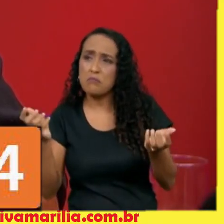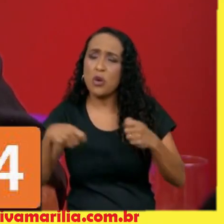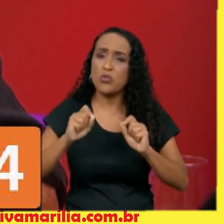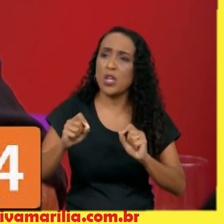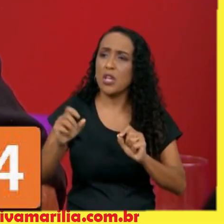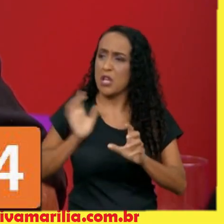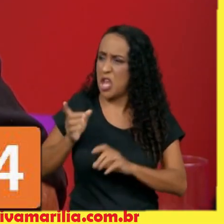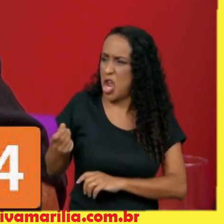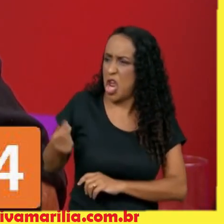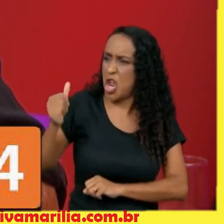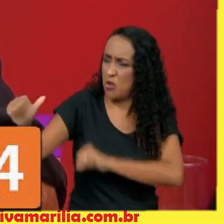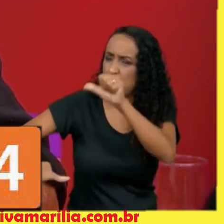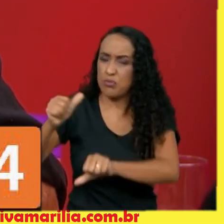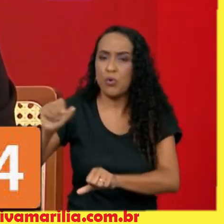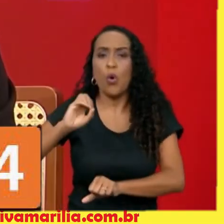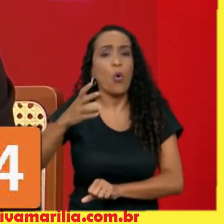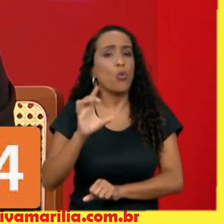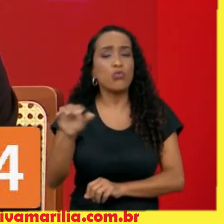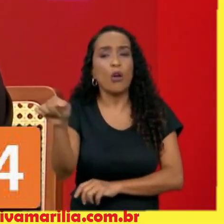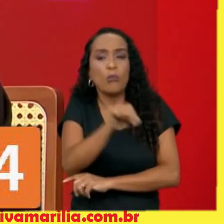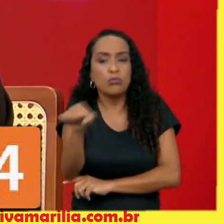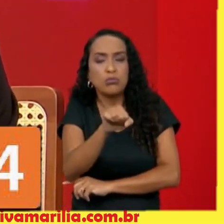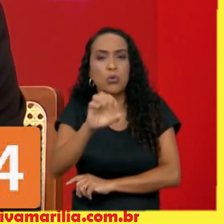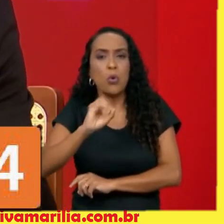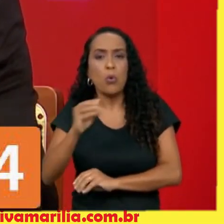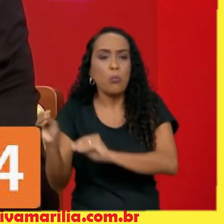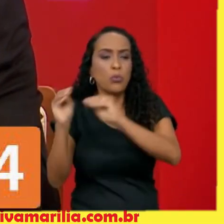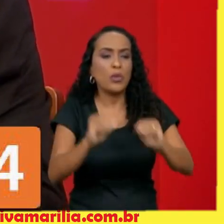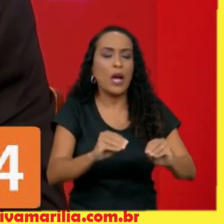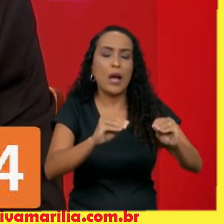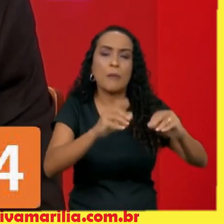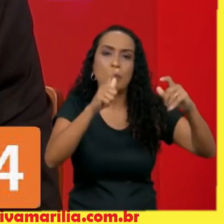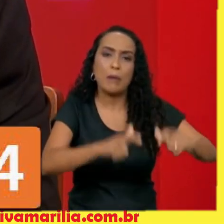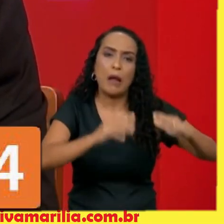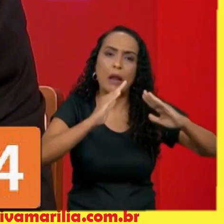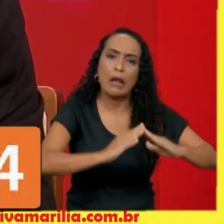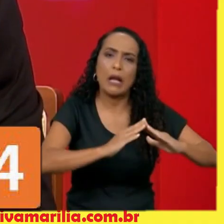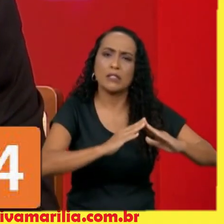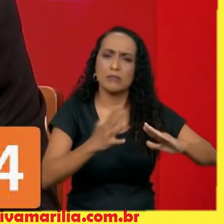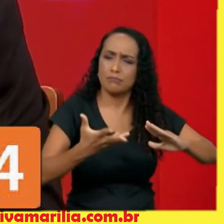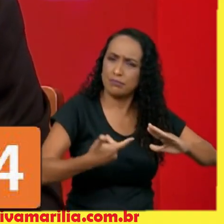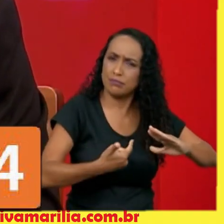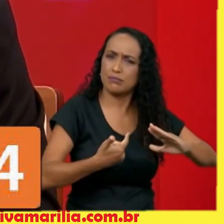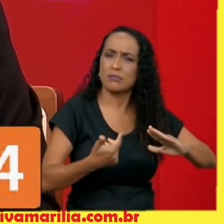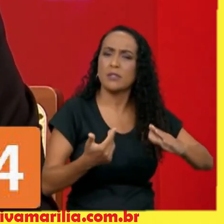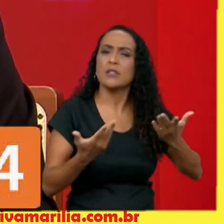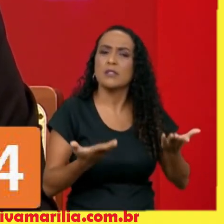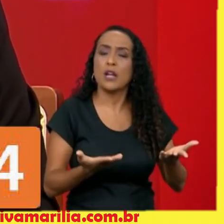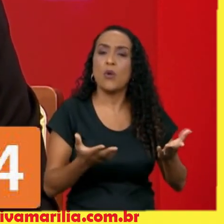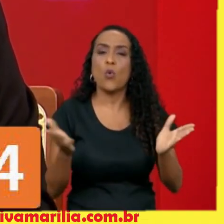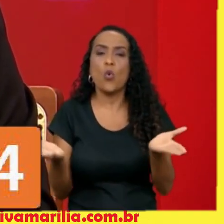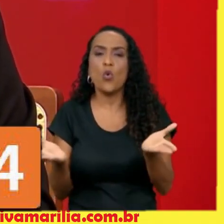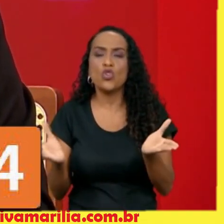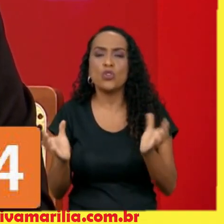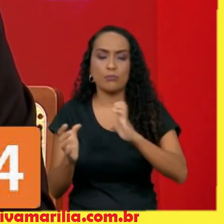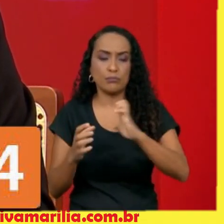carro, ou morar num bairro que tenha água encanada, né? Isso é a pessoa prosperar na vida. A esquerda hoje te